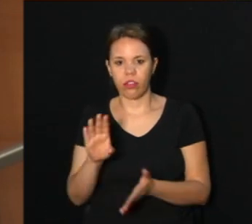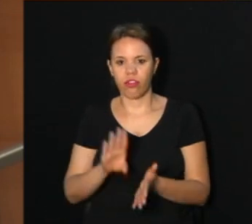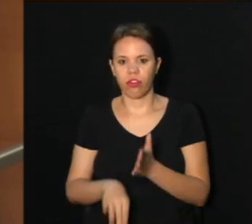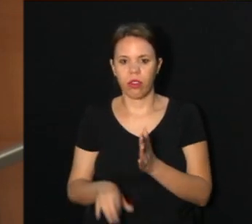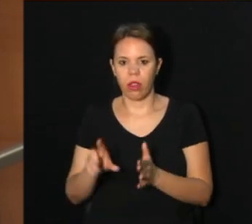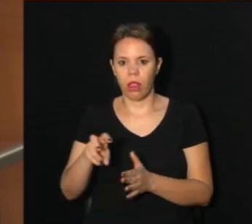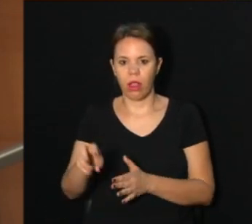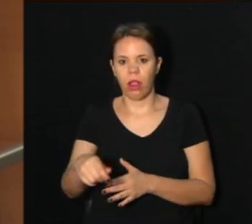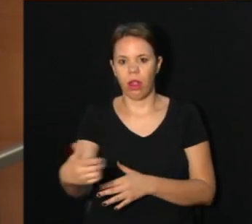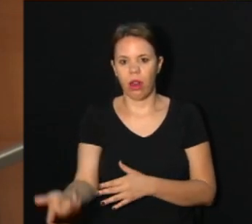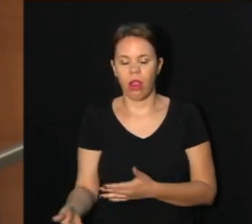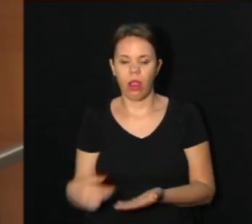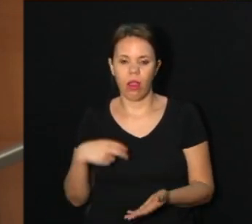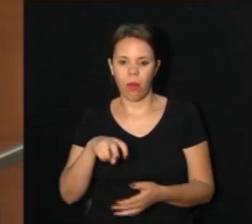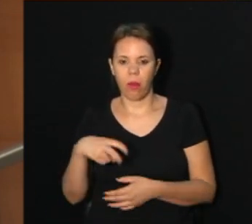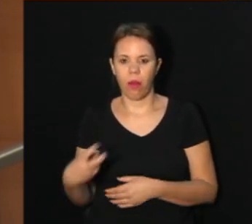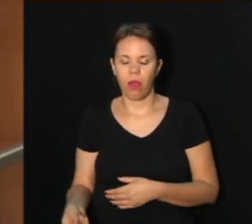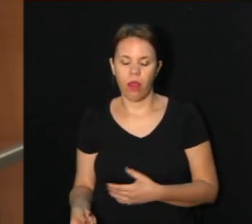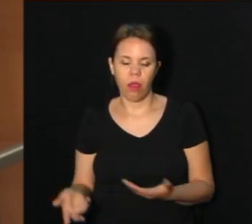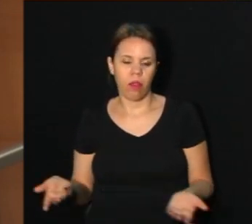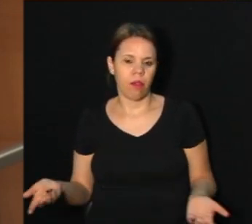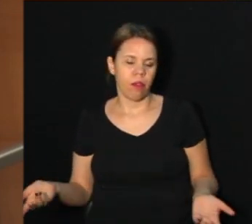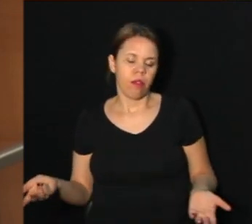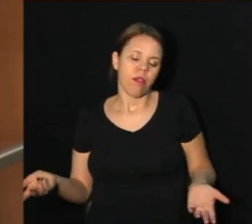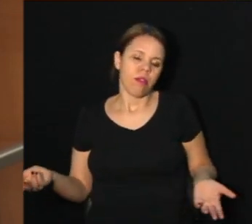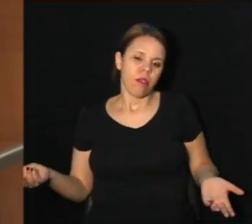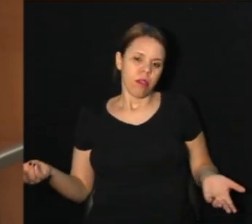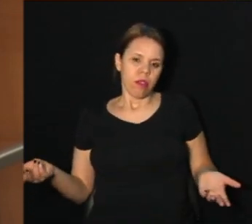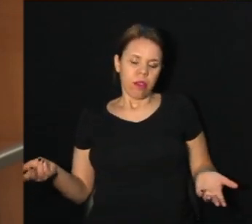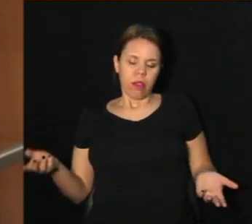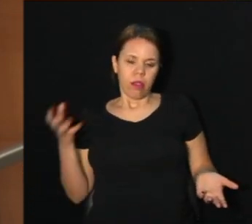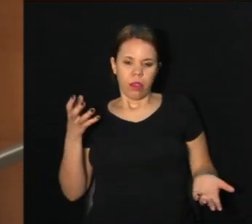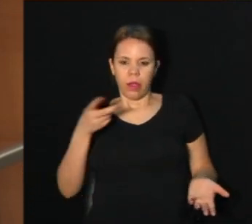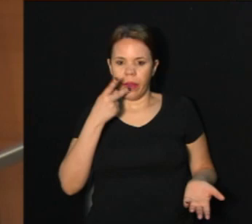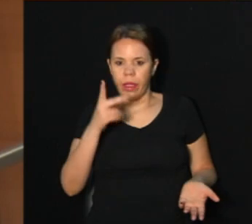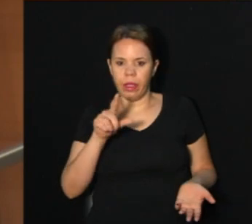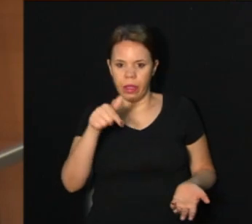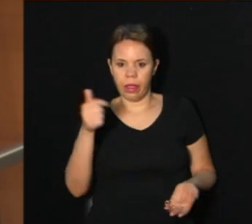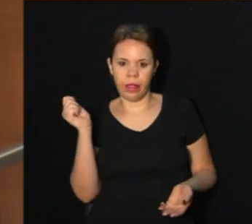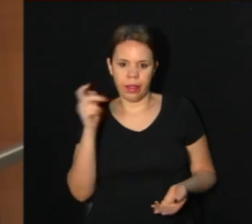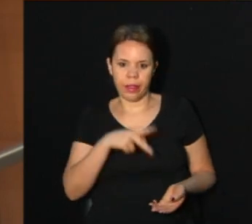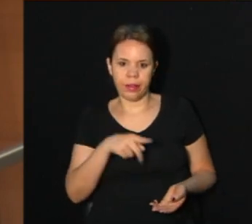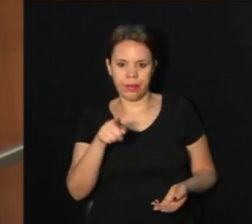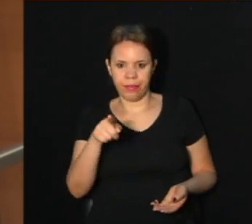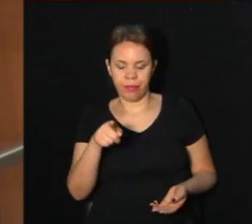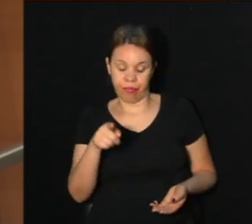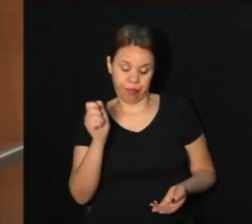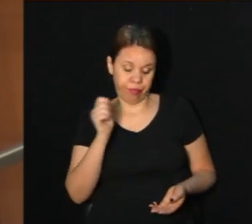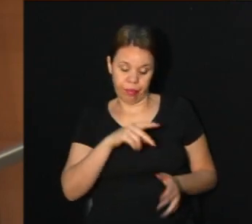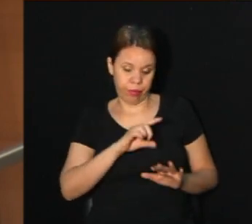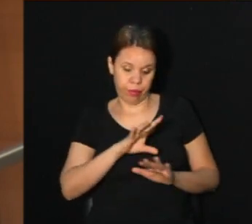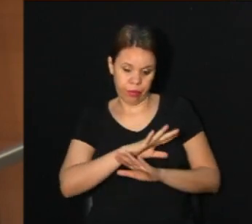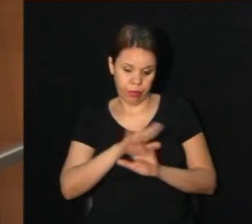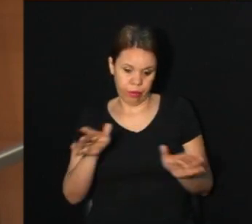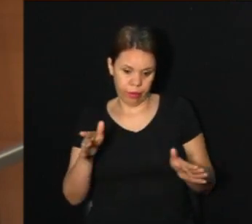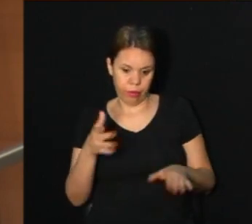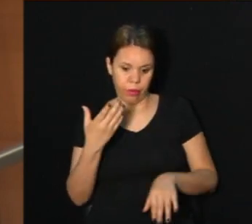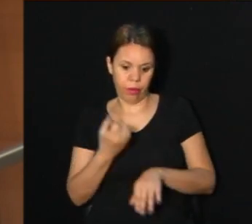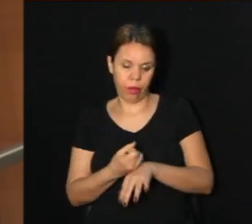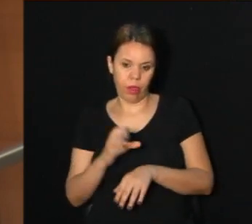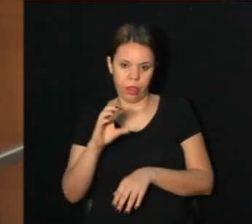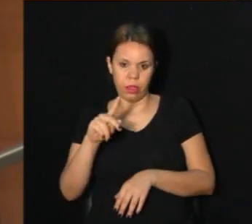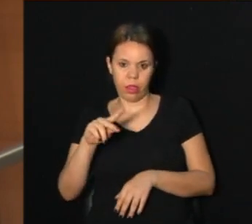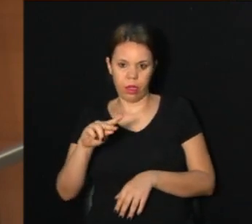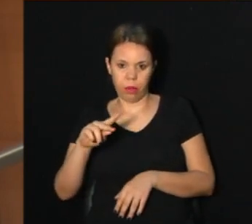caio. Eu queria dizer que depois que você é aposentado, você é aposentado. O CNPJ é